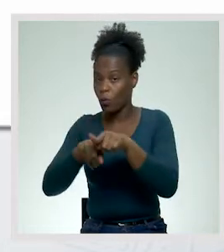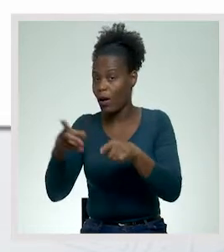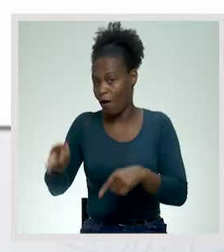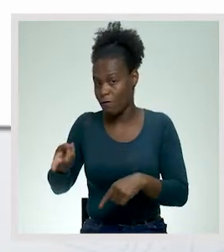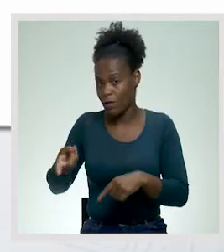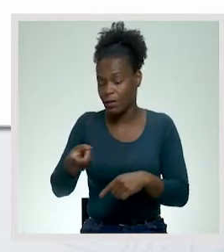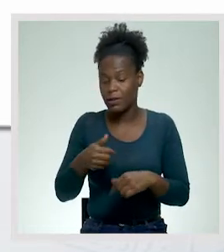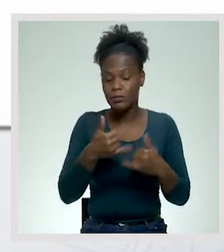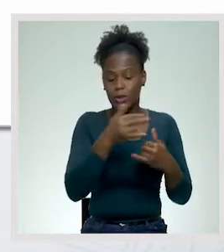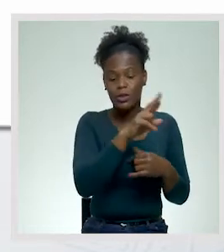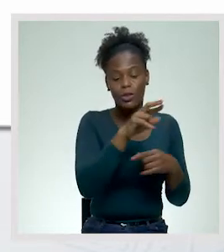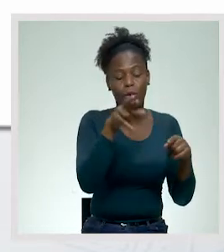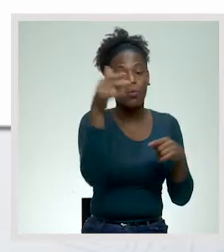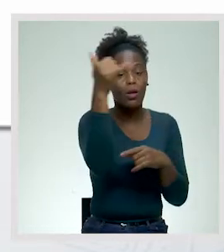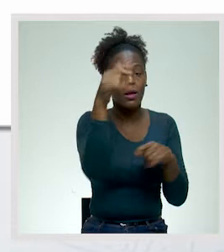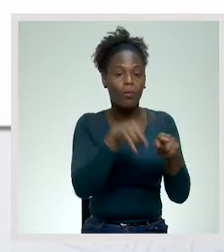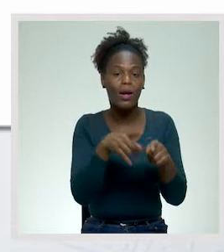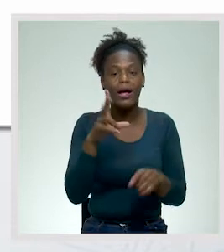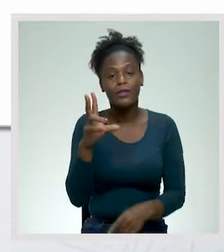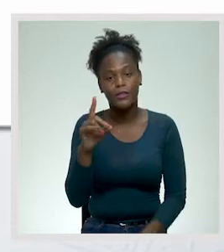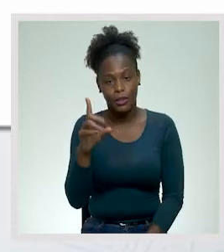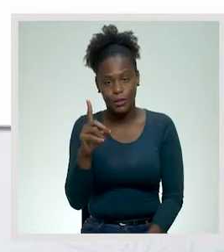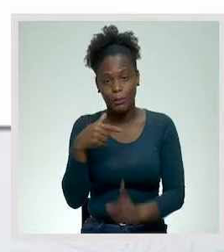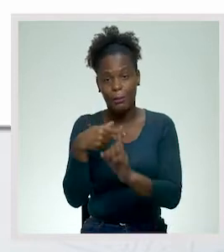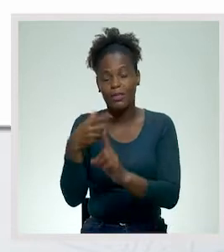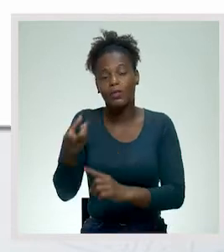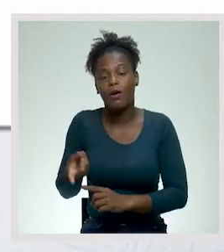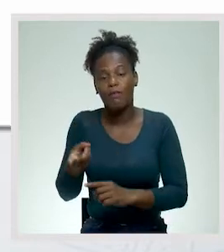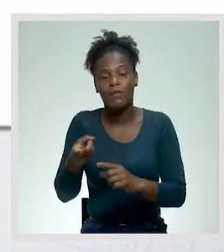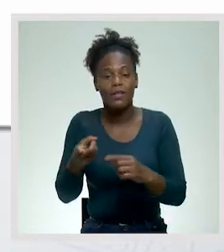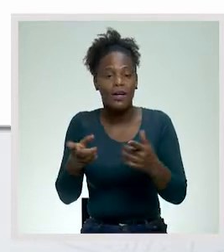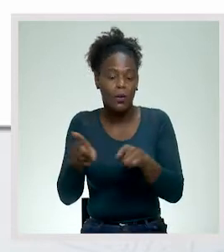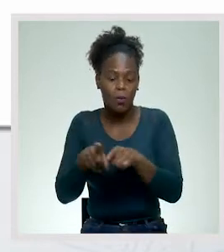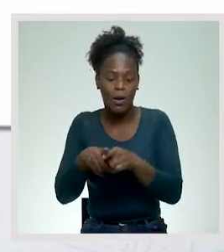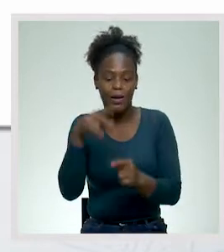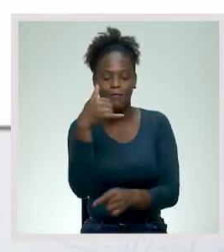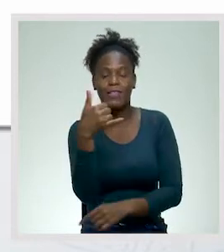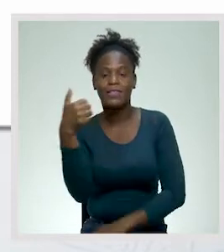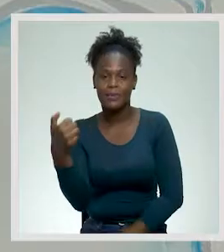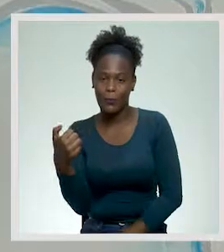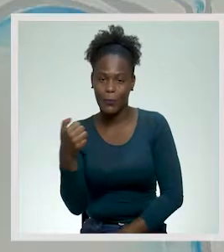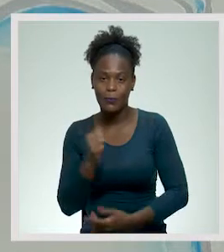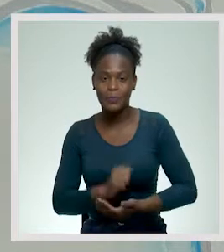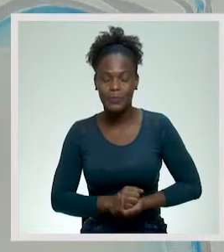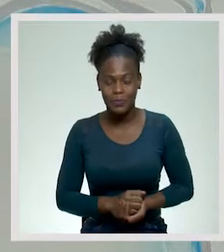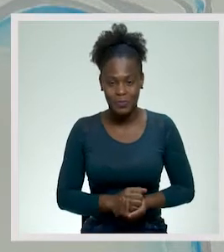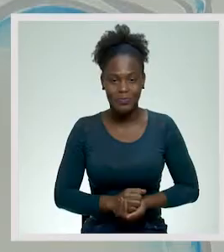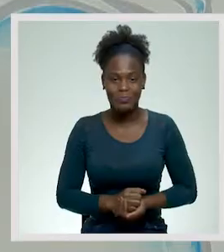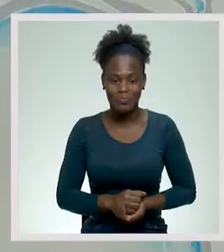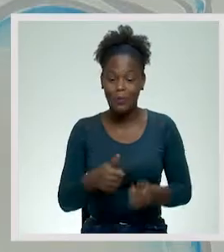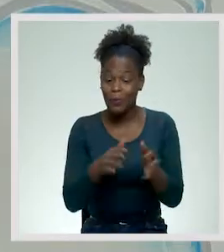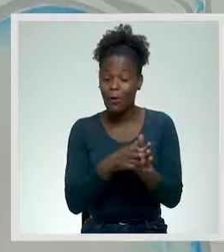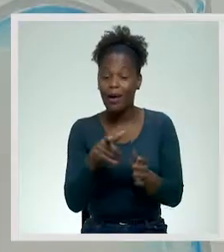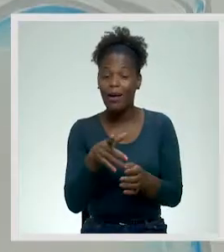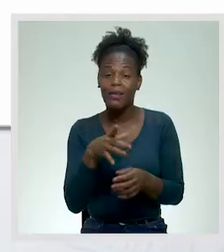X ao quadrado é igual a 16 mais 9 dá 25. Isso tudo